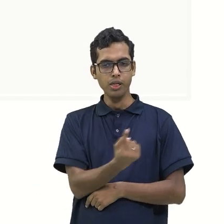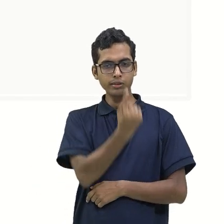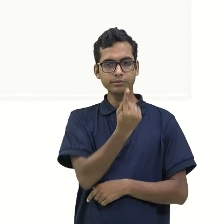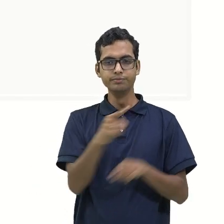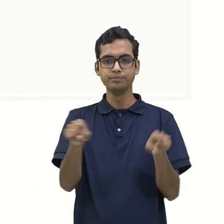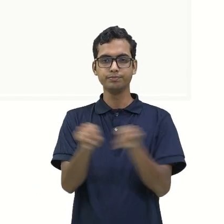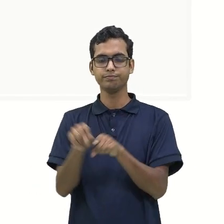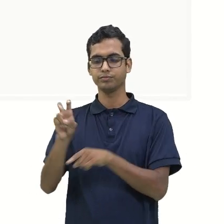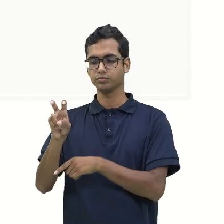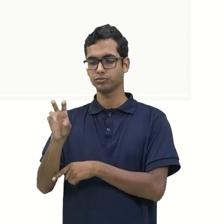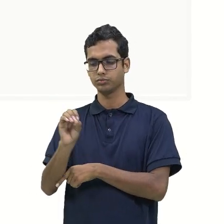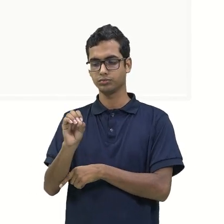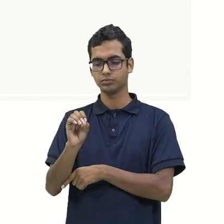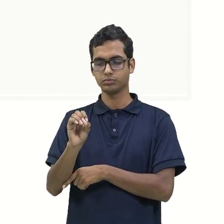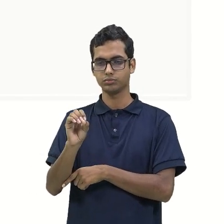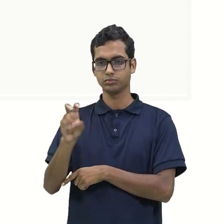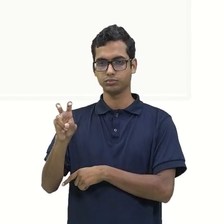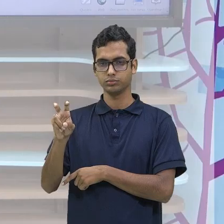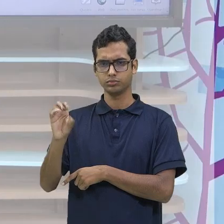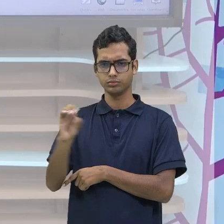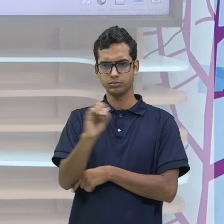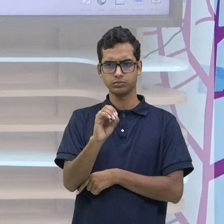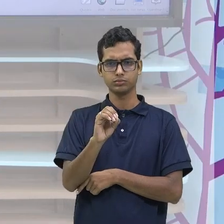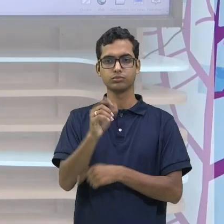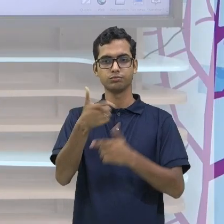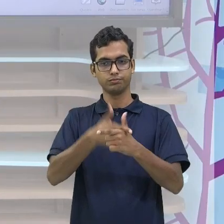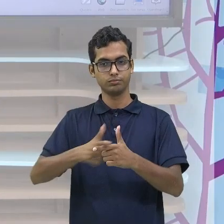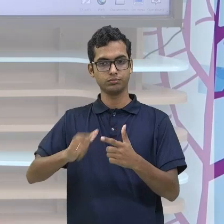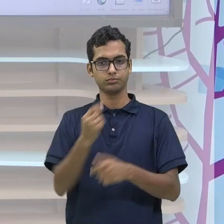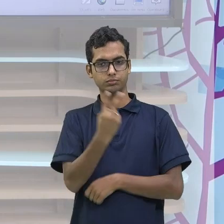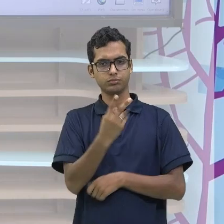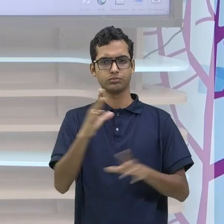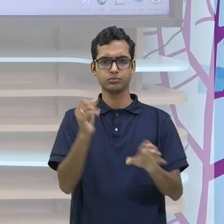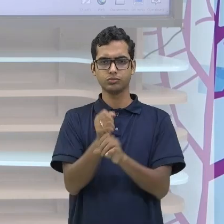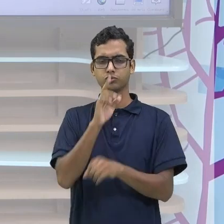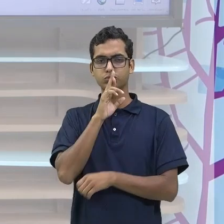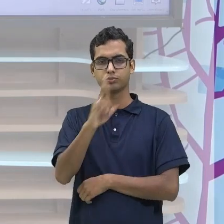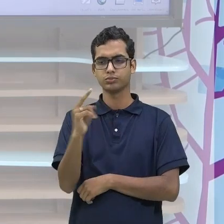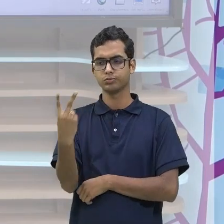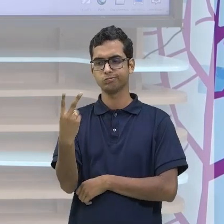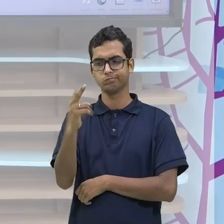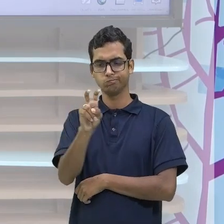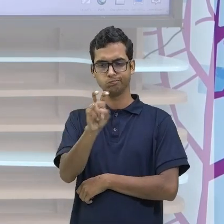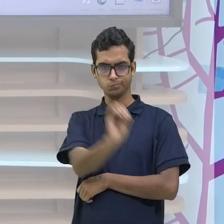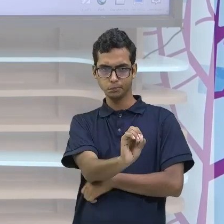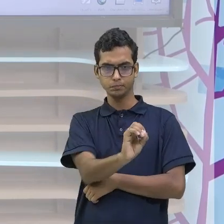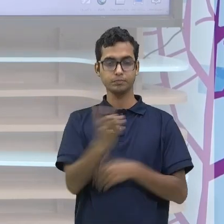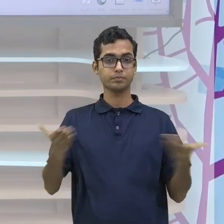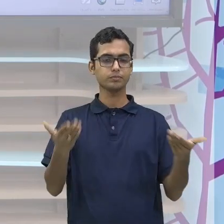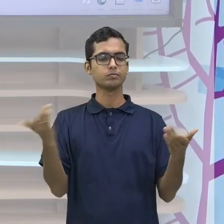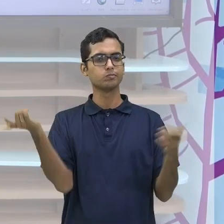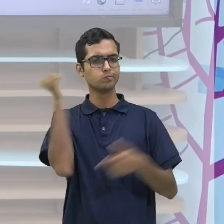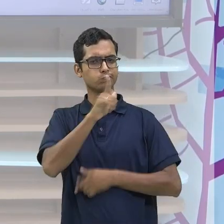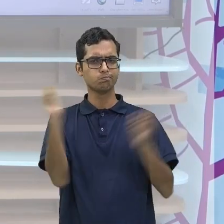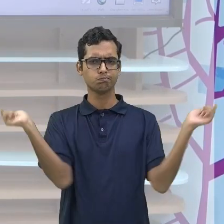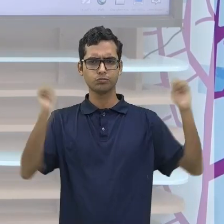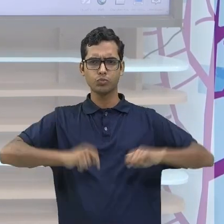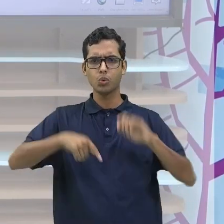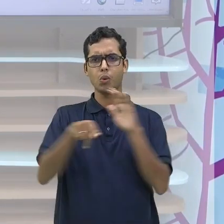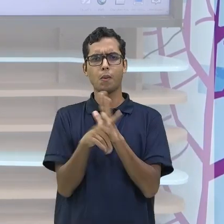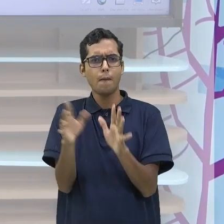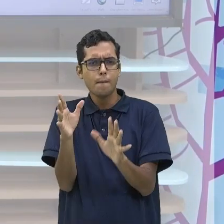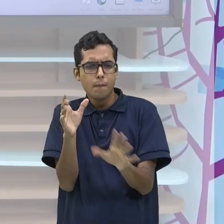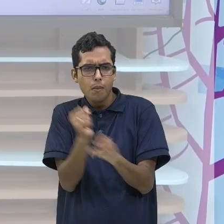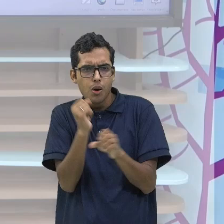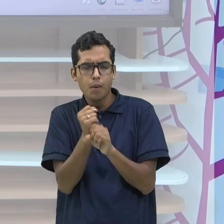quiser olhar alguma escala nesse desenho, eu já sei que eu vou ter que multiplicar essa escala